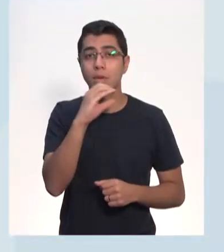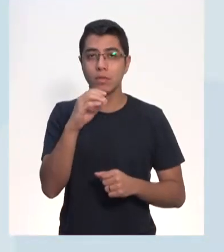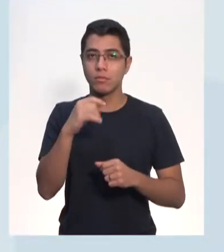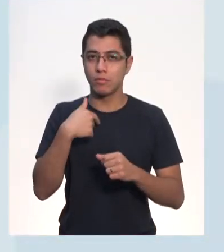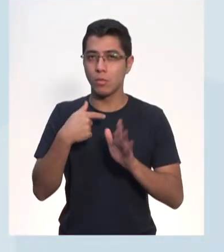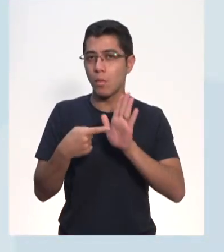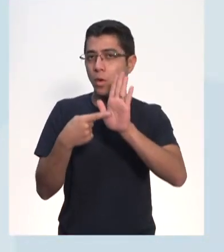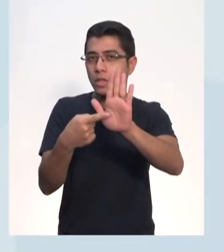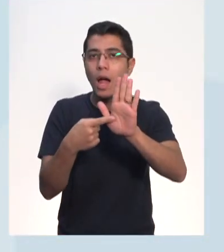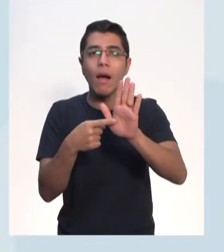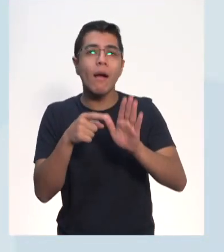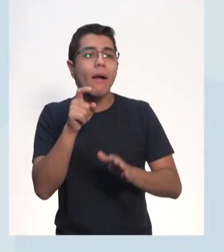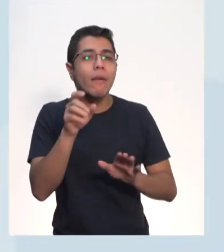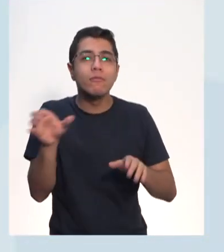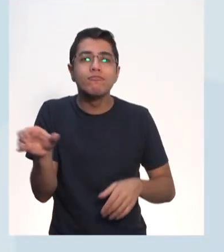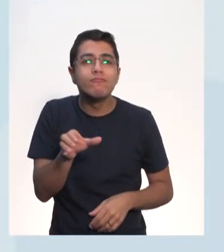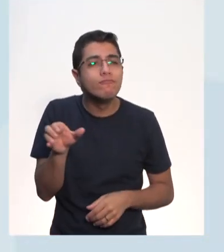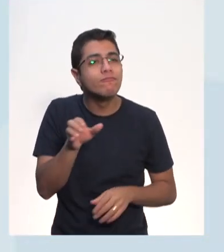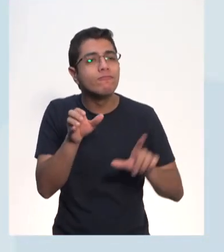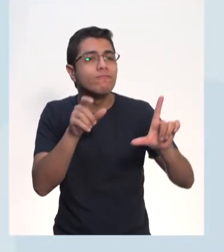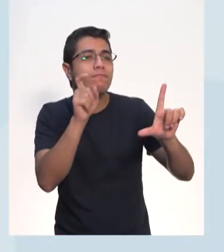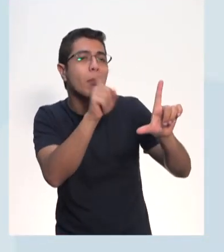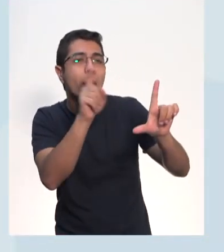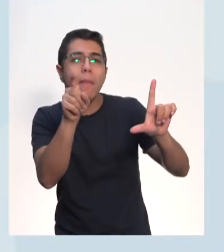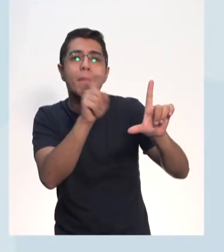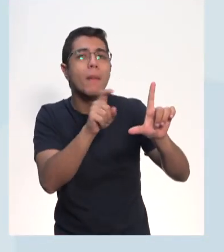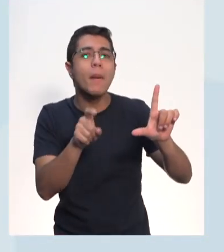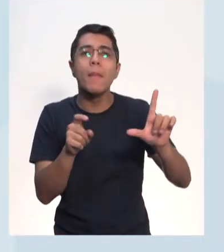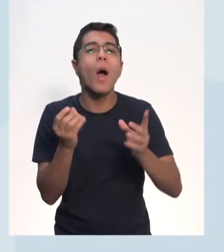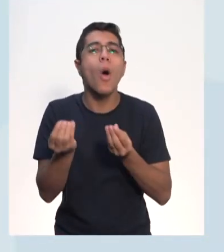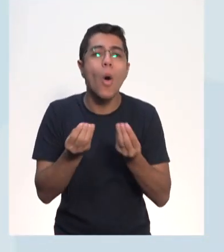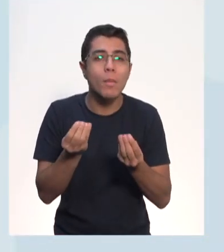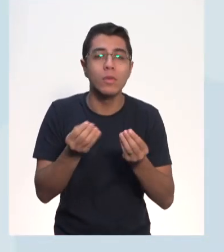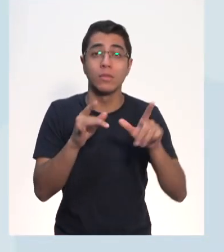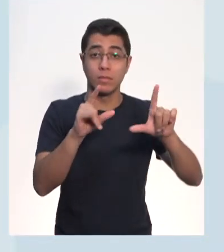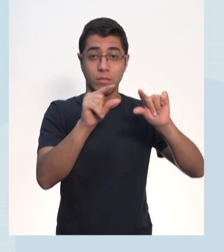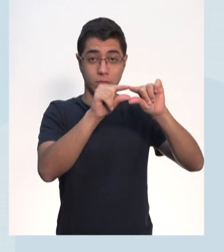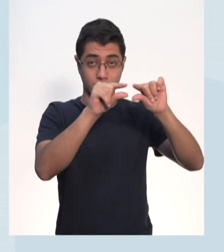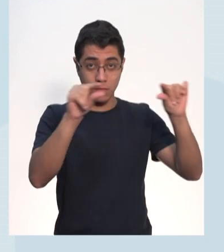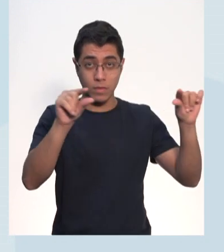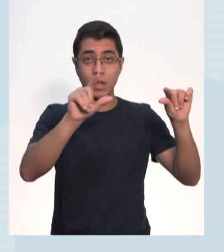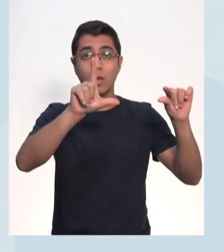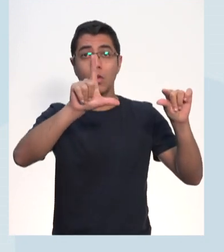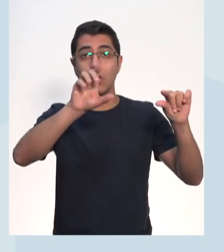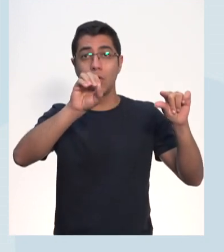gente tem a tela de acesso, login e senha, clicando em acessar.